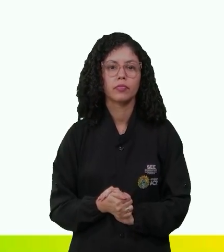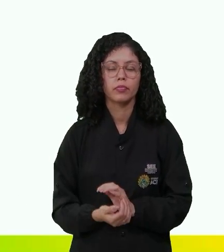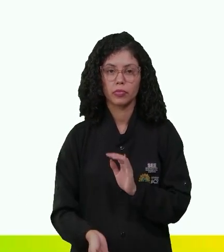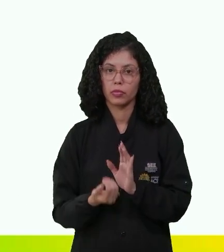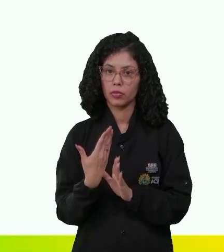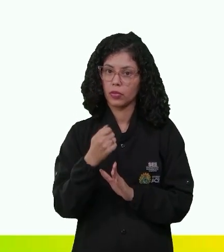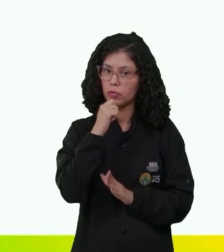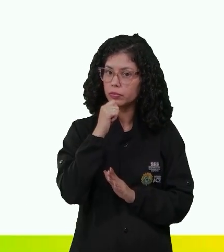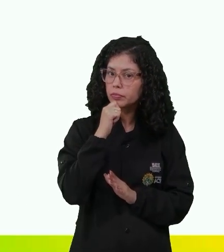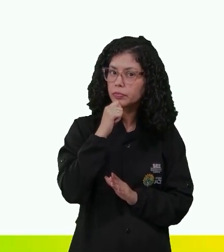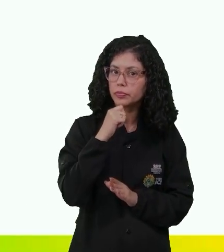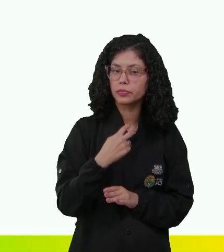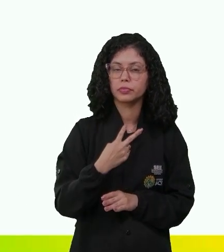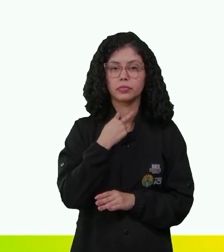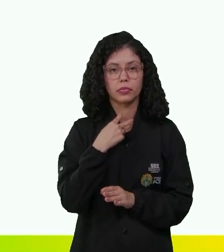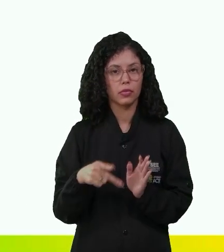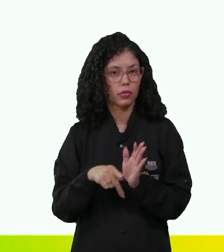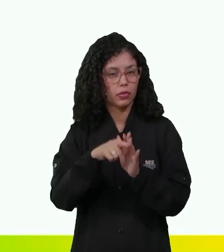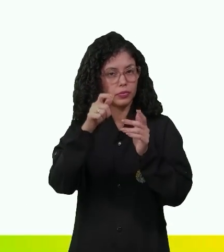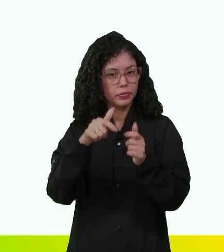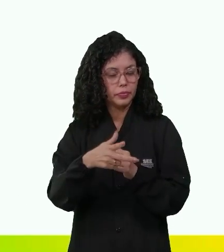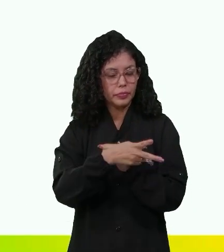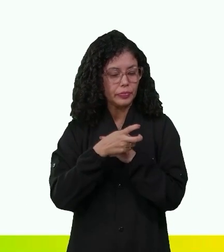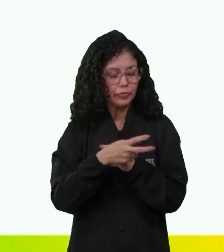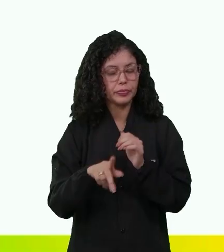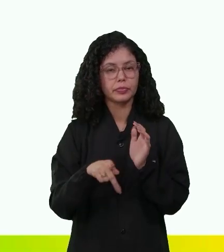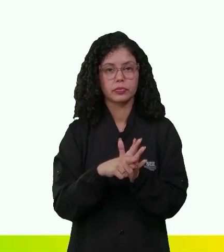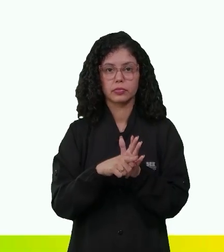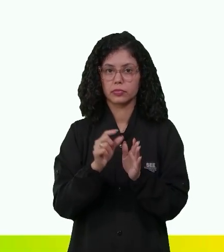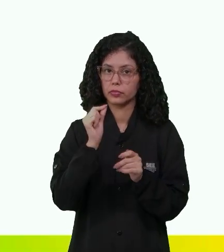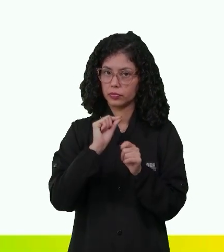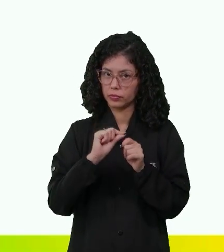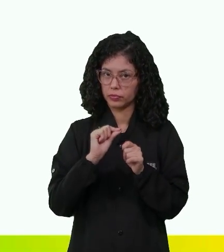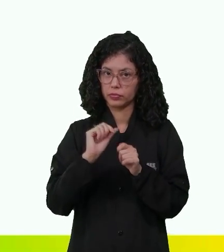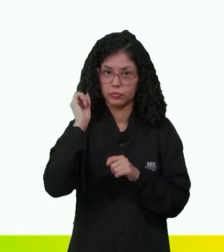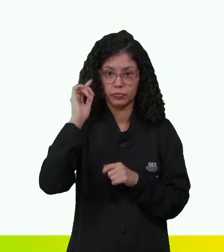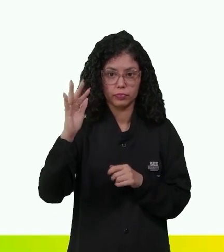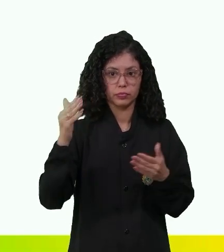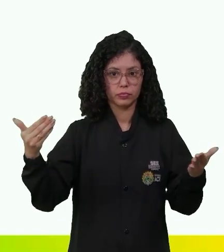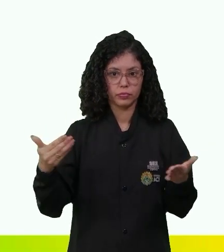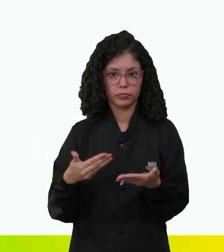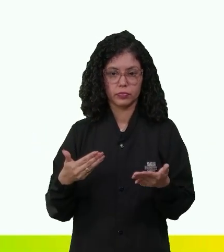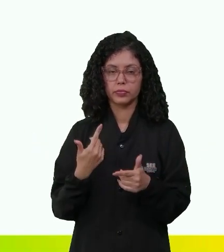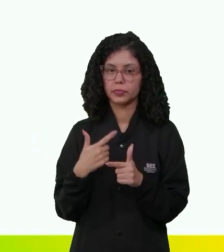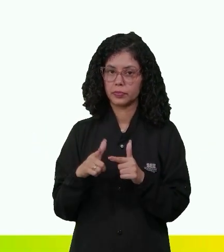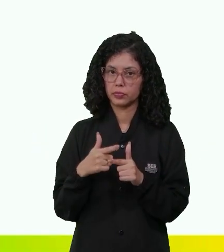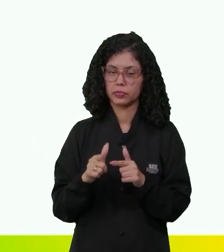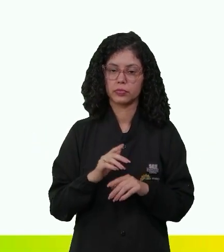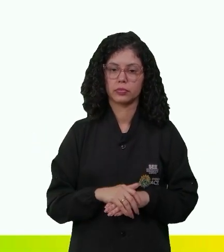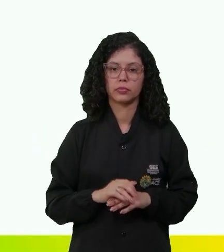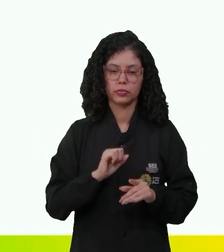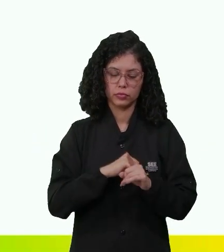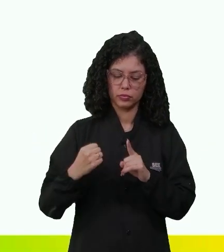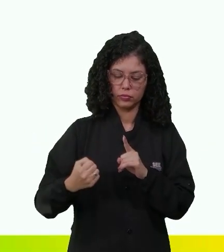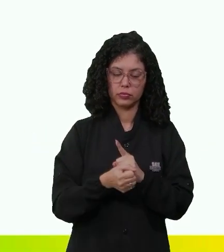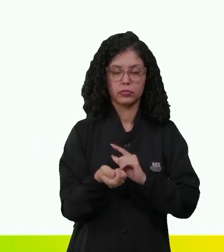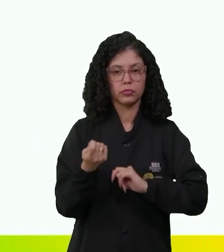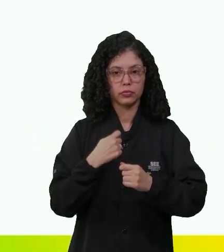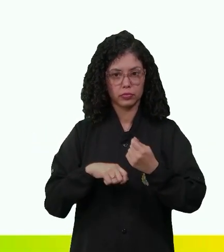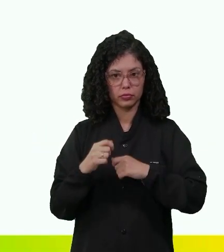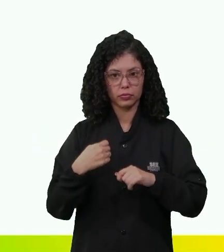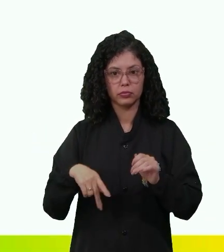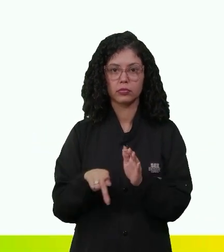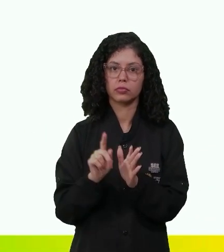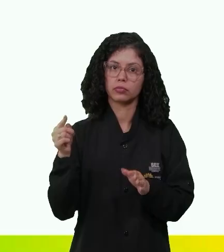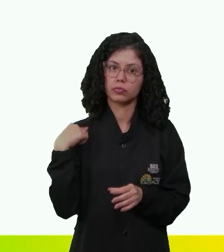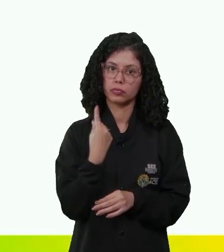o território foi ocupado e explorado reflete nos atuais problemas sociais e econômicos